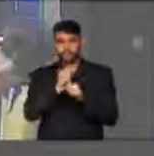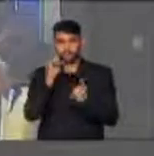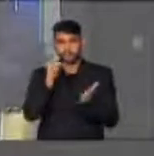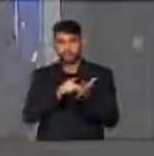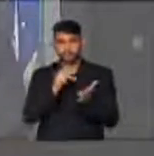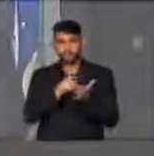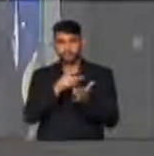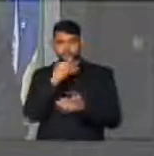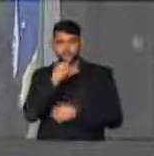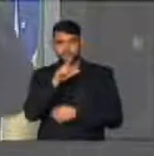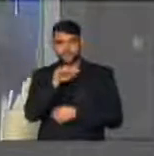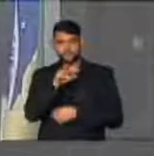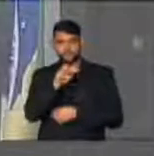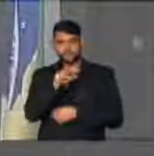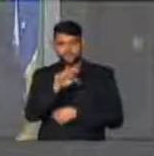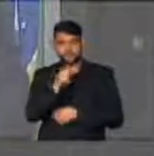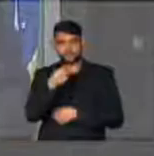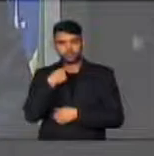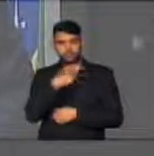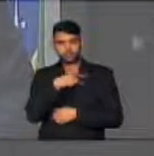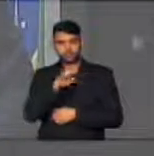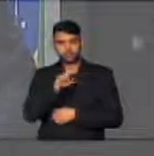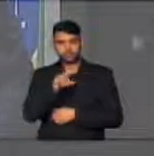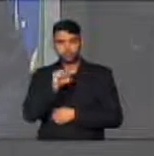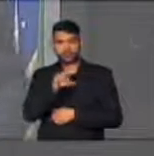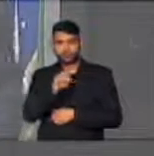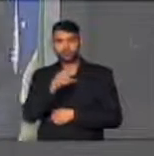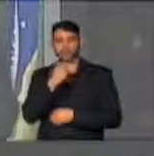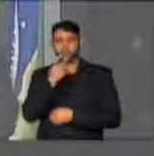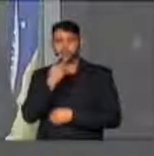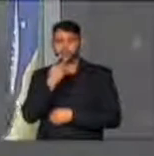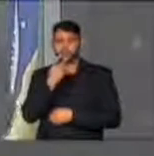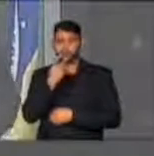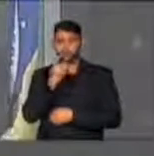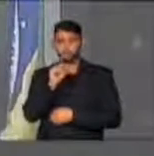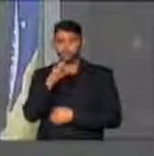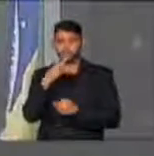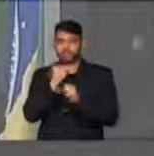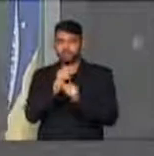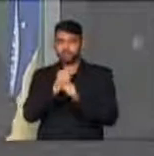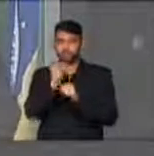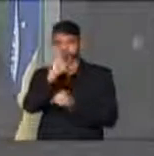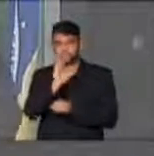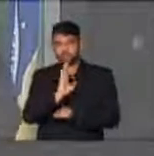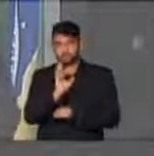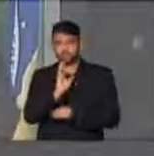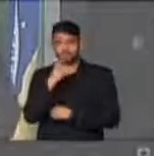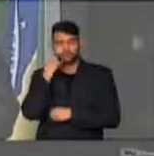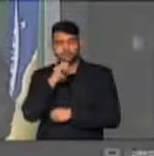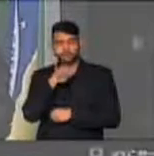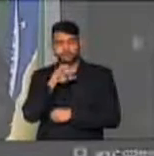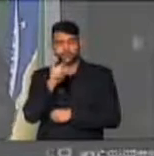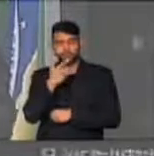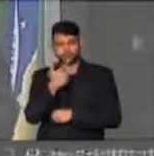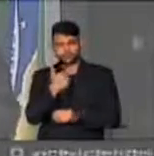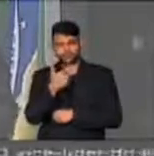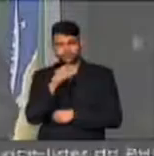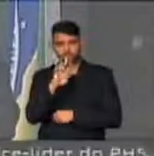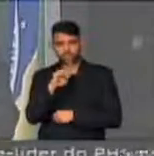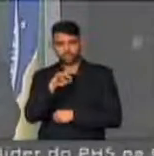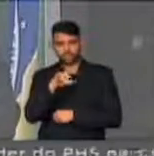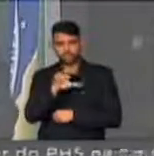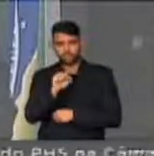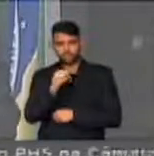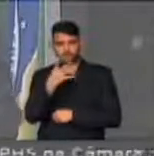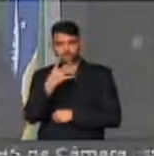era o Levi Fidelix e o pastor Everaldo, que haviam dito que o orçamento brasileiro, deputado Bilac, era de 2